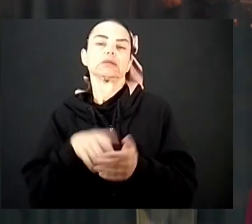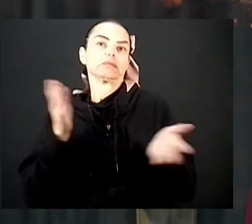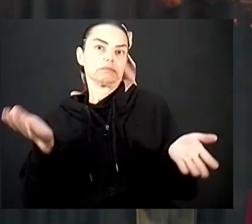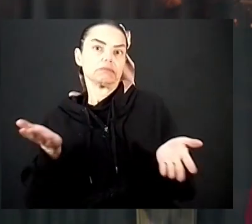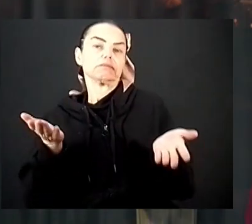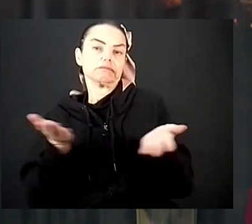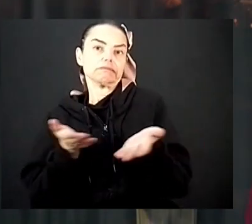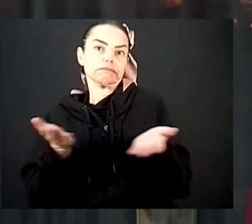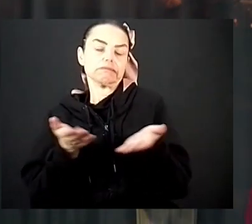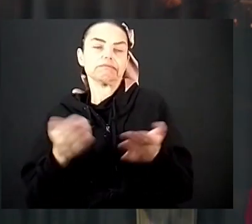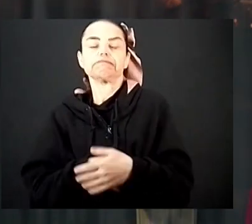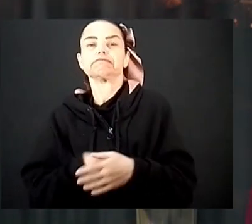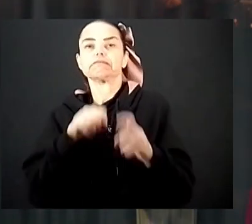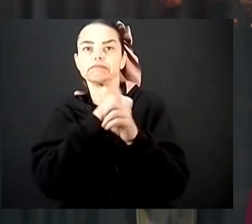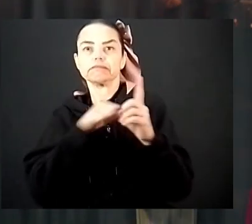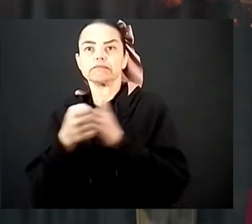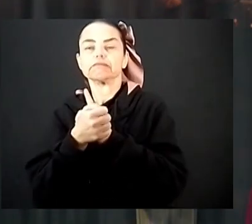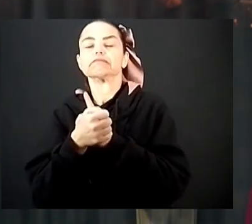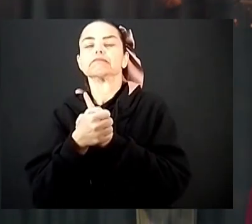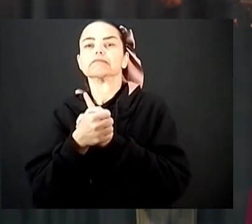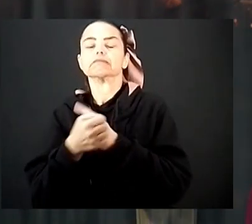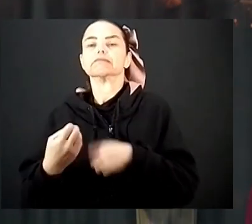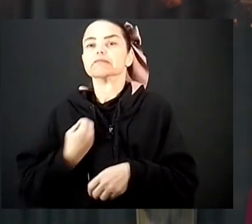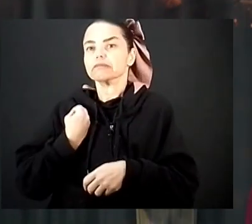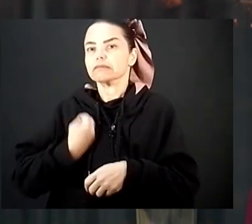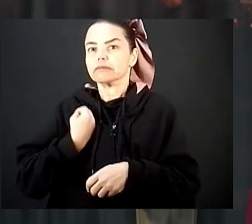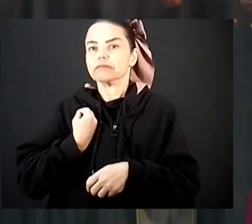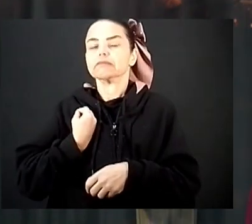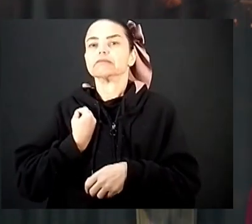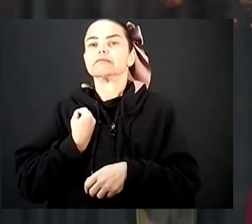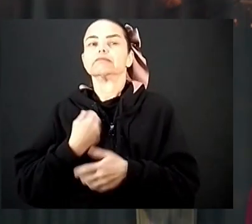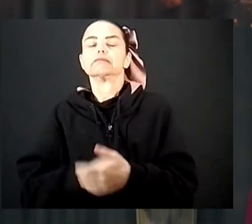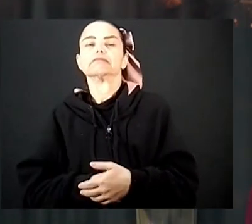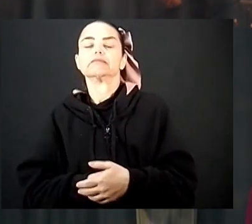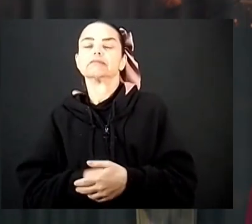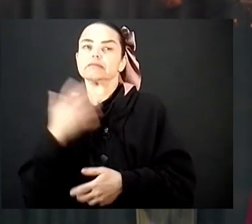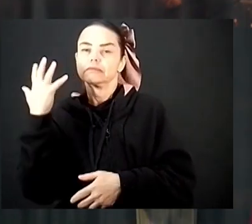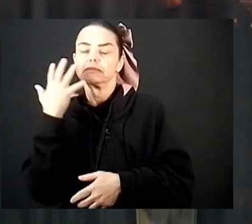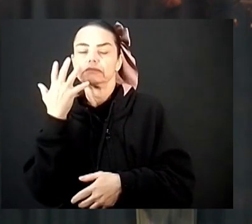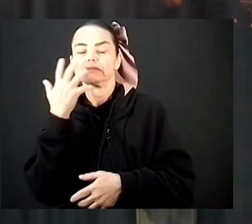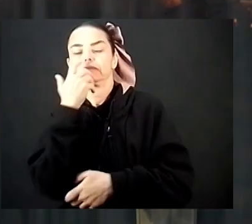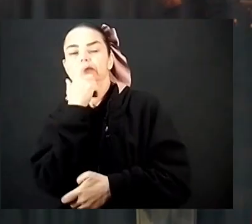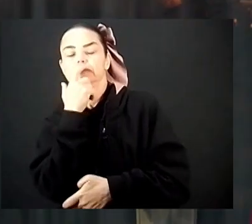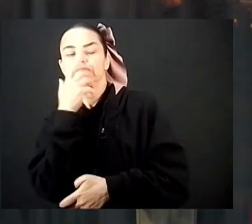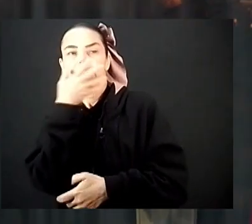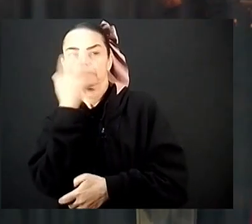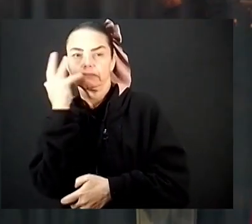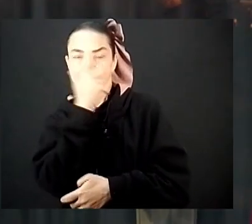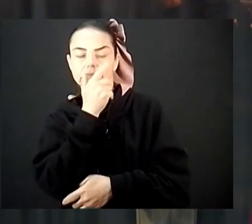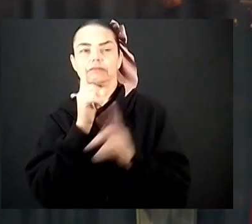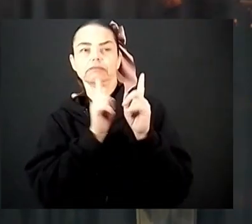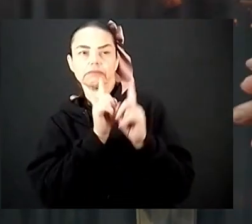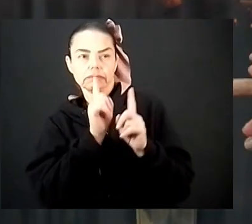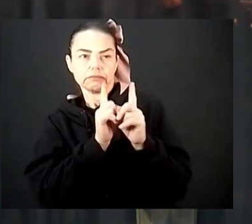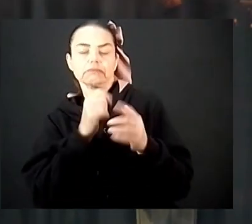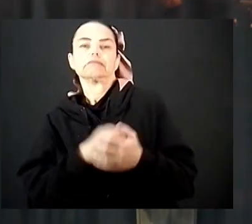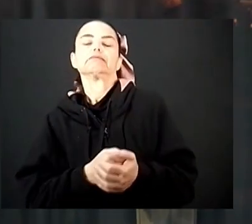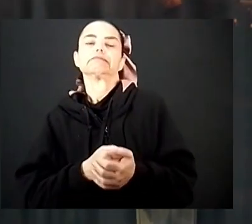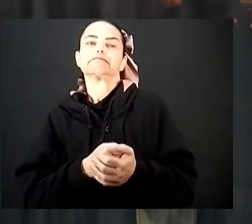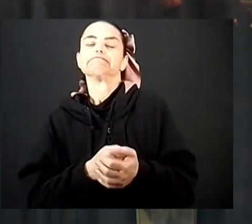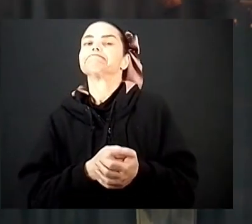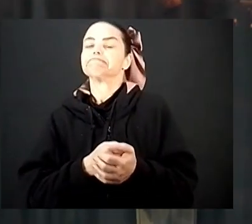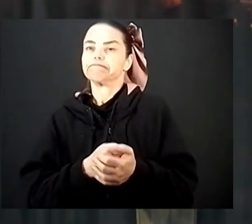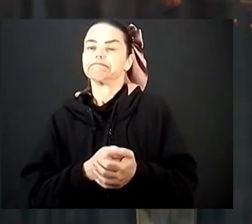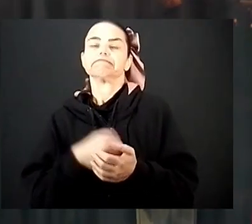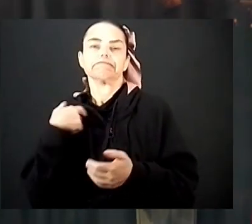numa sociedade que a gente está vivendo o auge da aparência, sim, né? Então a comparação, né? E tudo mais. Então isso